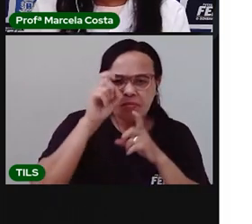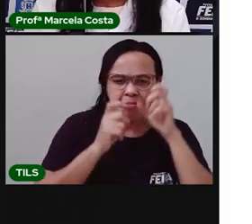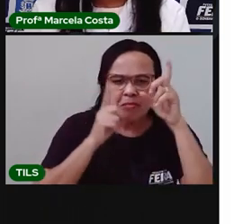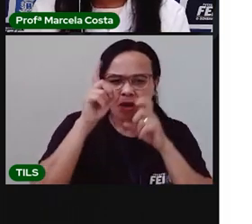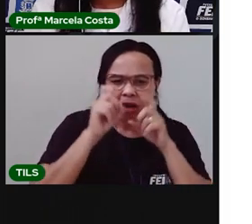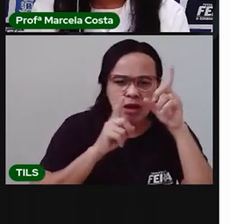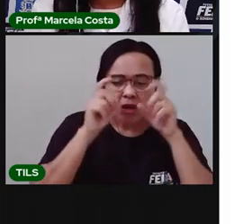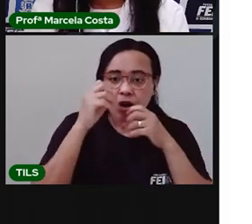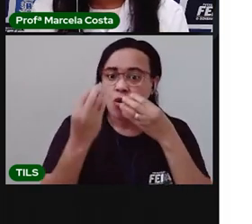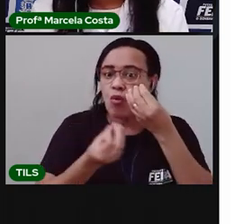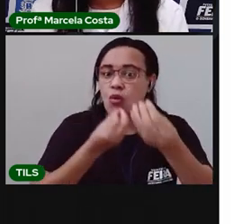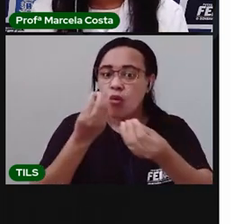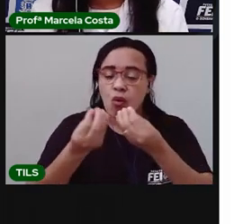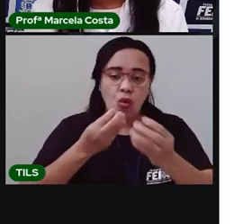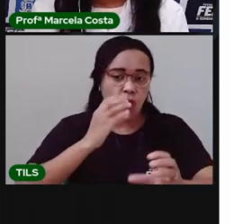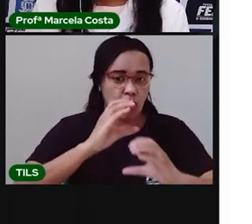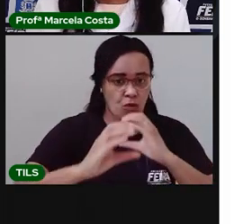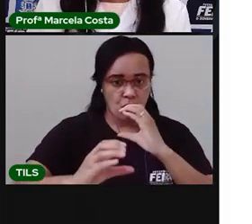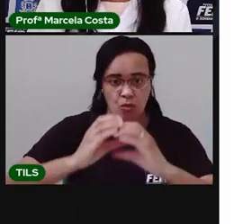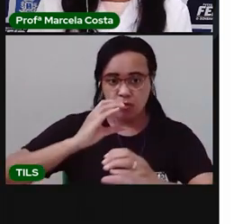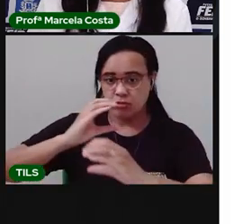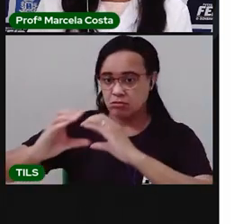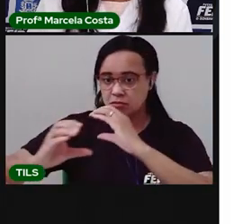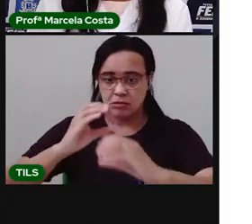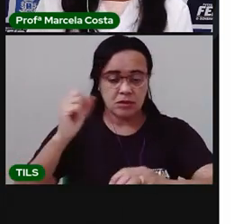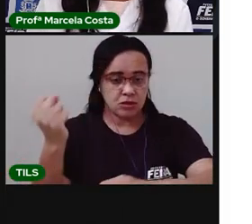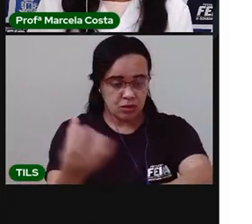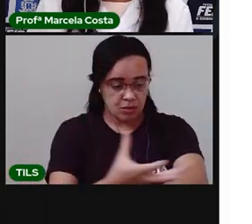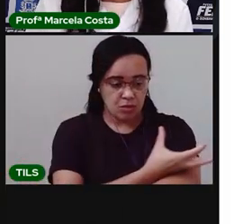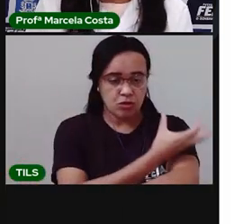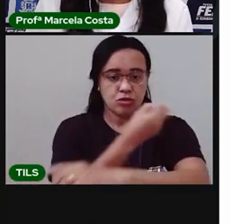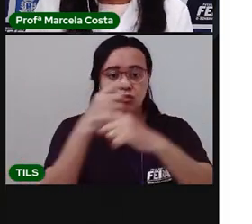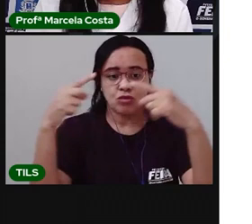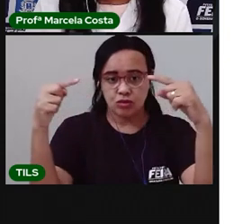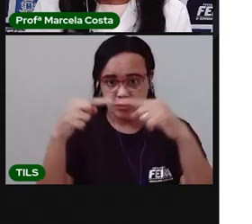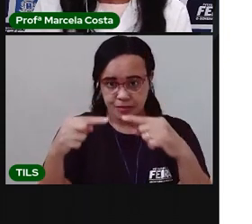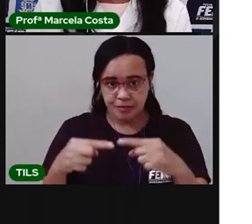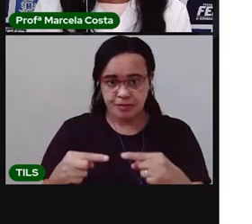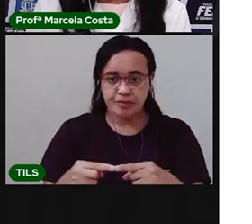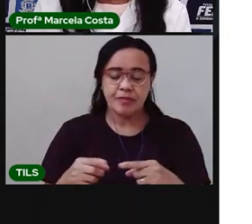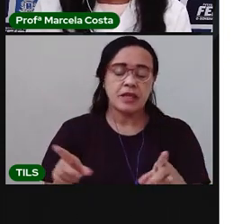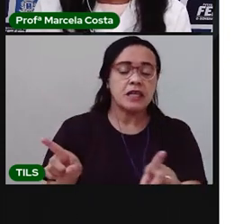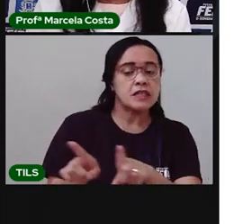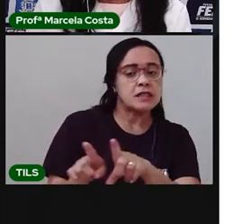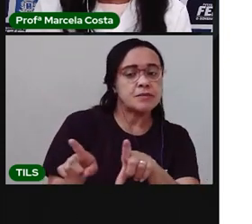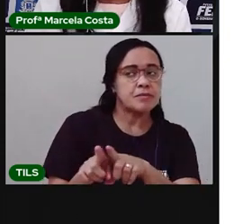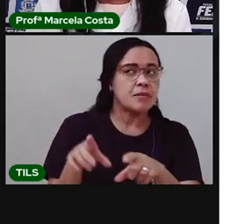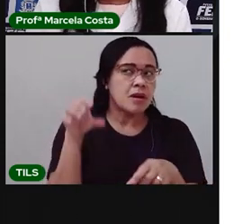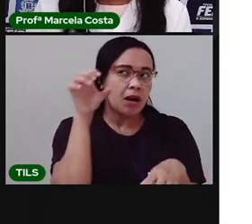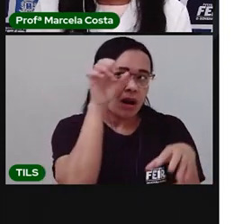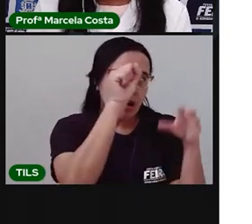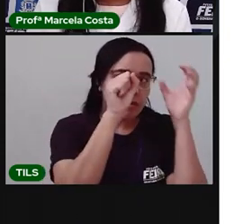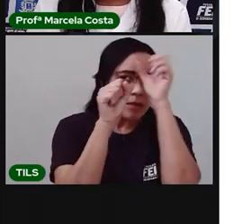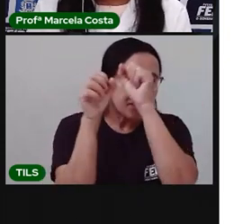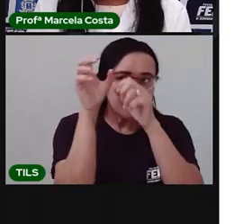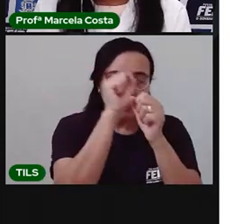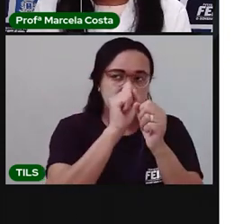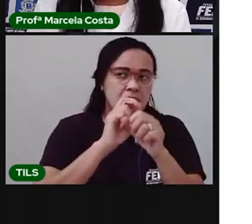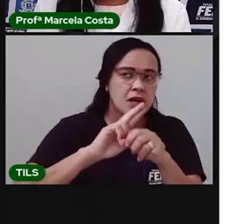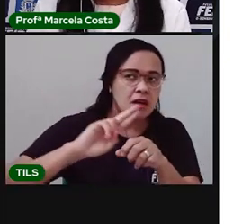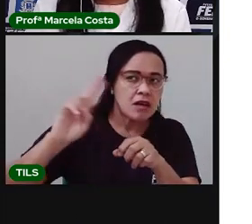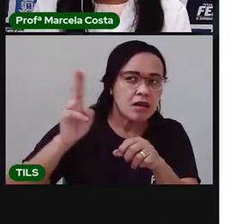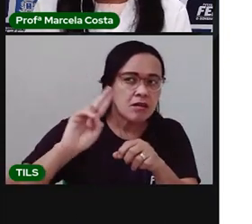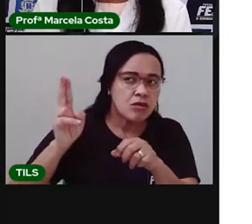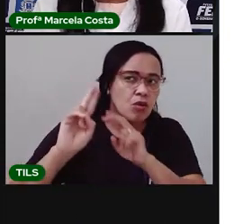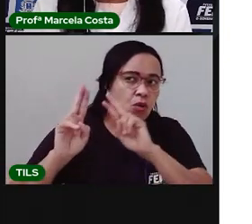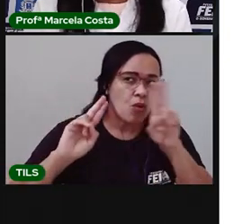que comunicam emoções e vai aprender também a ler e escrever alguns nomes de